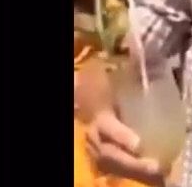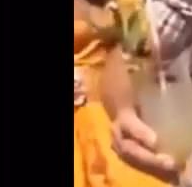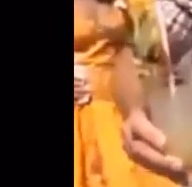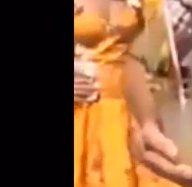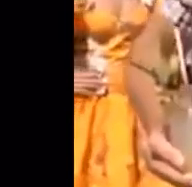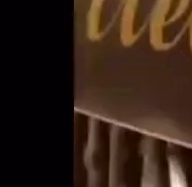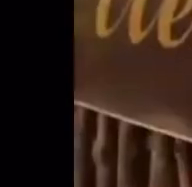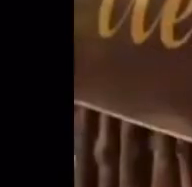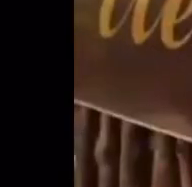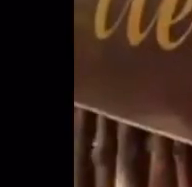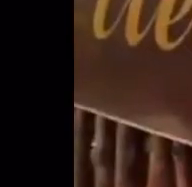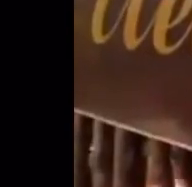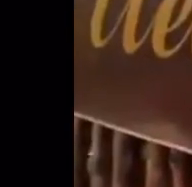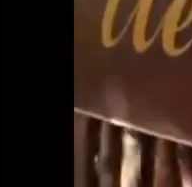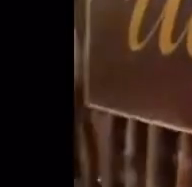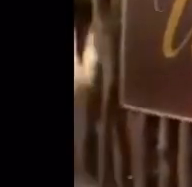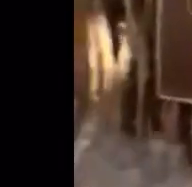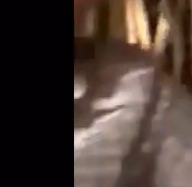Felicidade. Sejam bem-vindos.